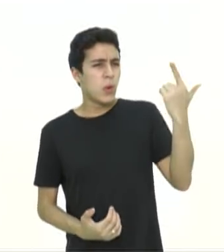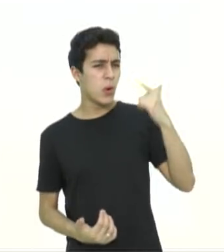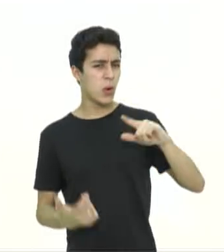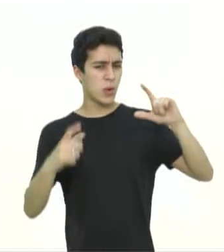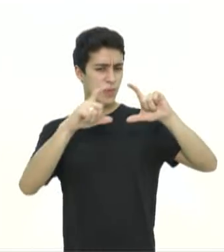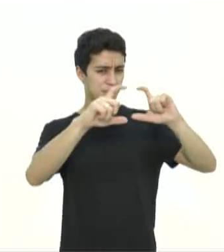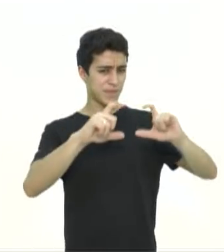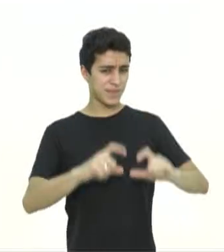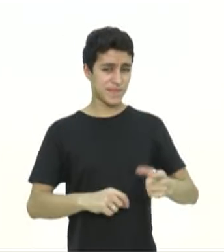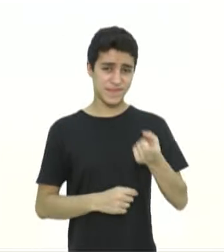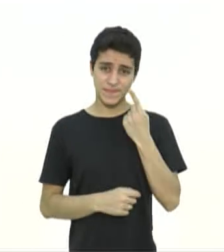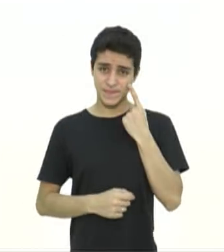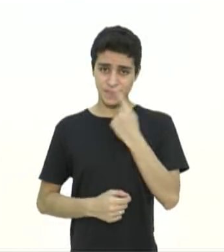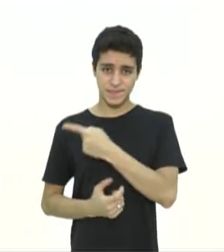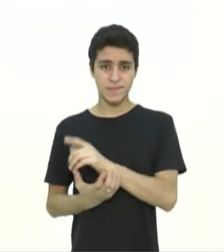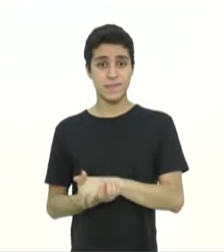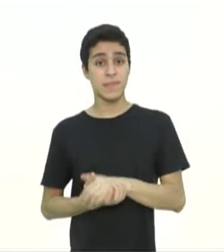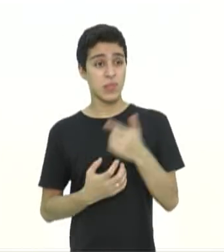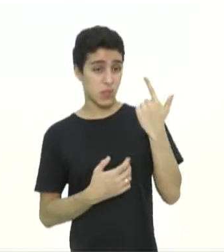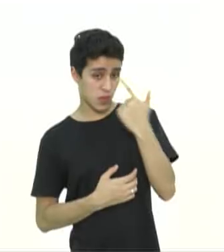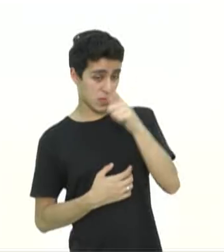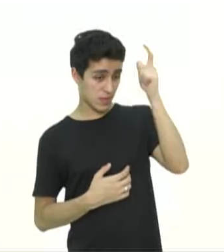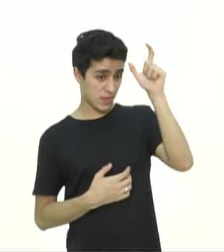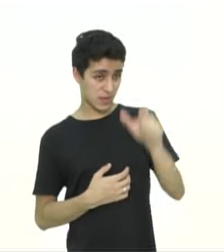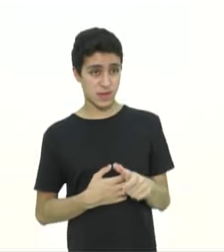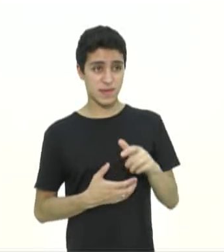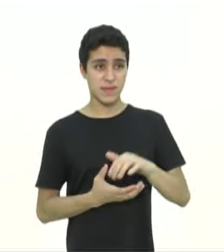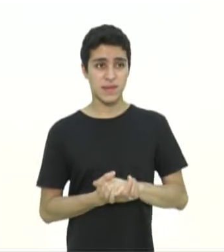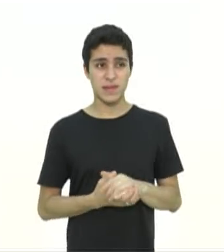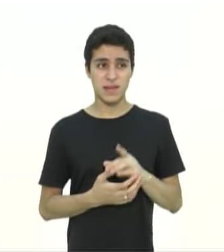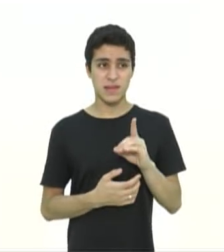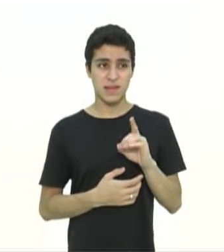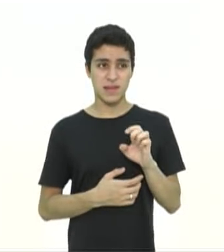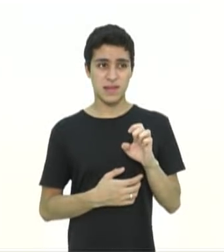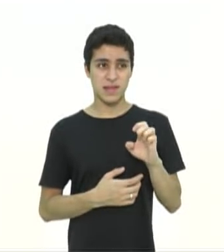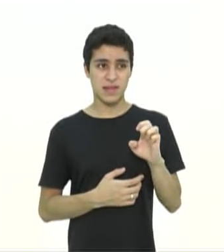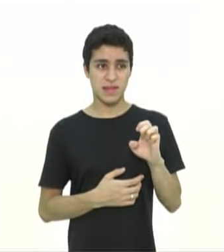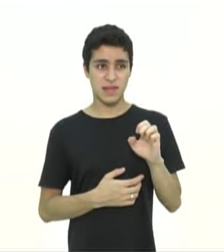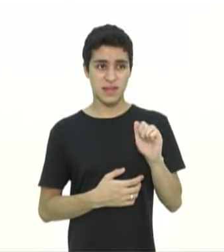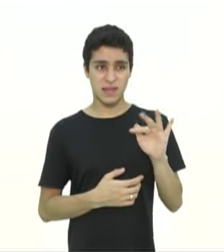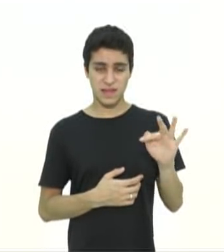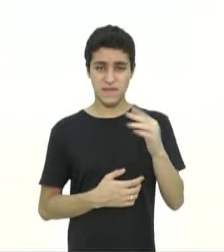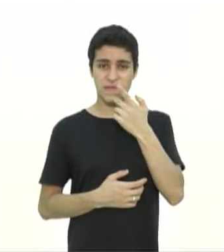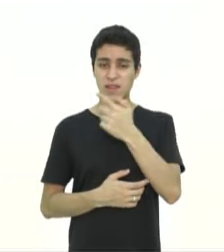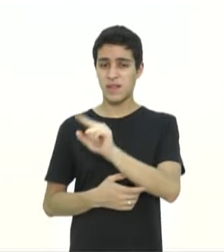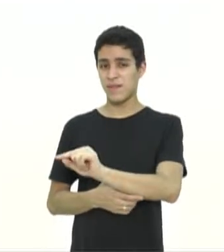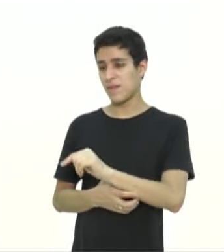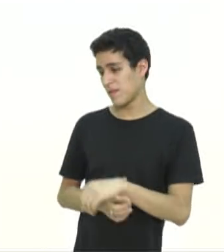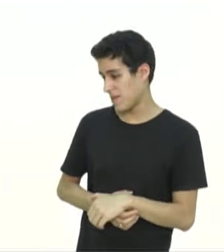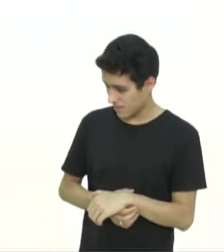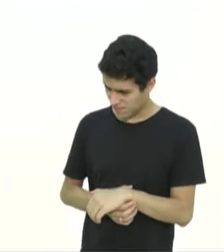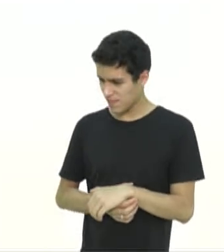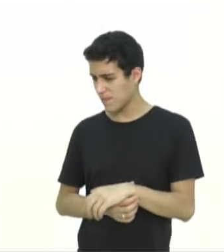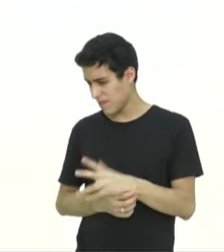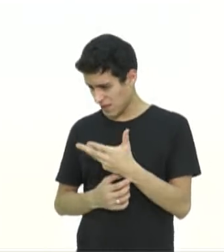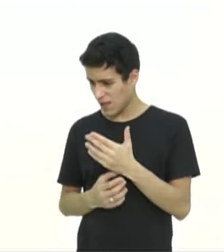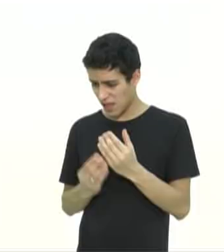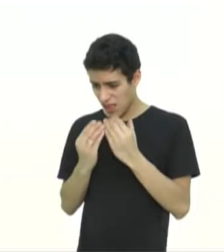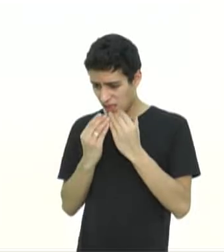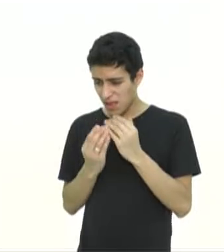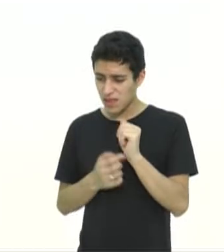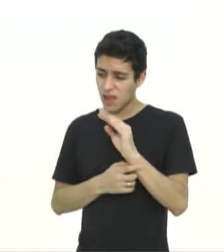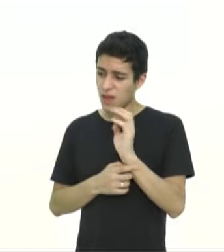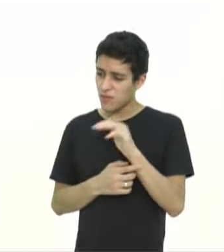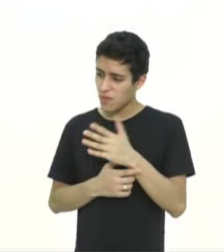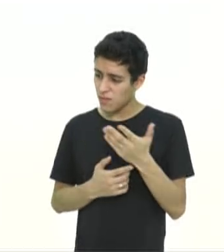aqui. Aqui nós temos uma outra personagem, que é o Death. O Def fala para o Wesley assim: Wesley, você quer um sanduíche de